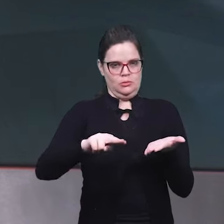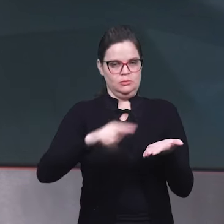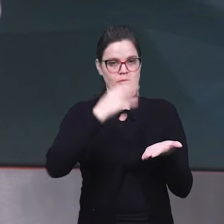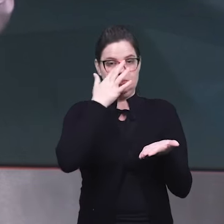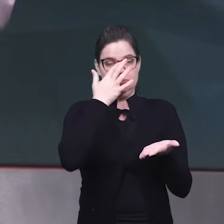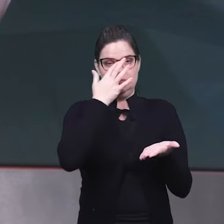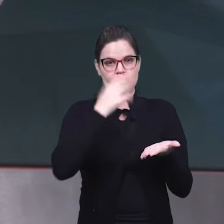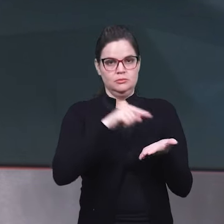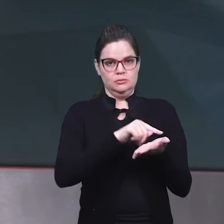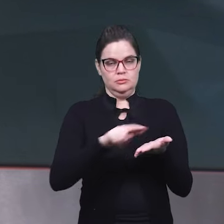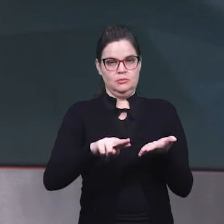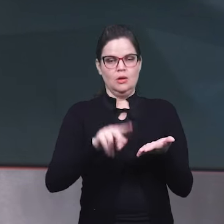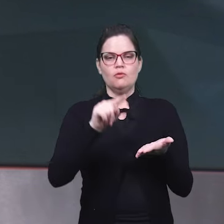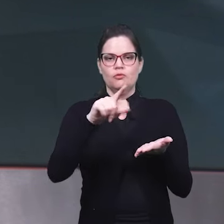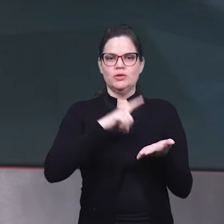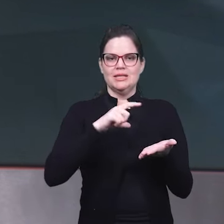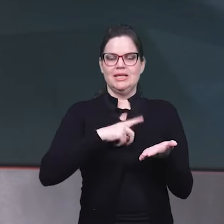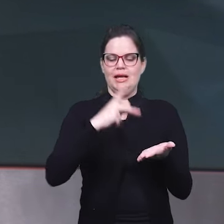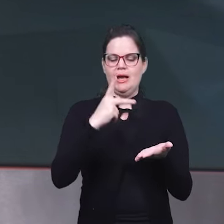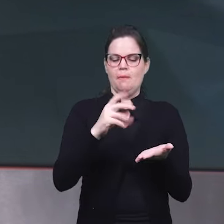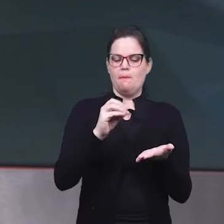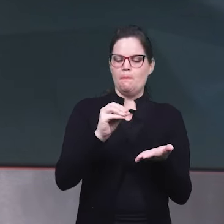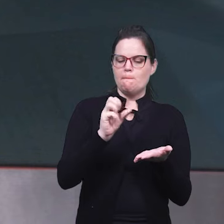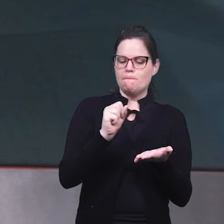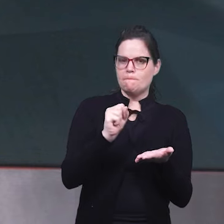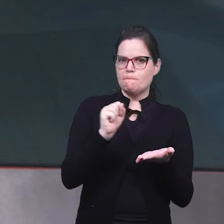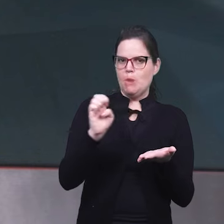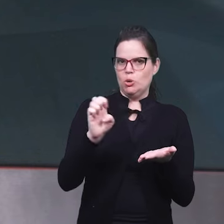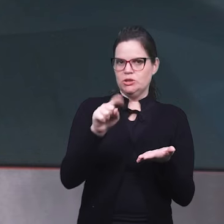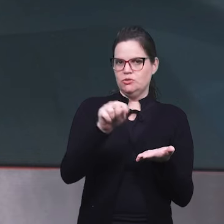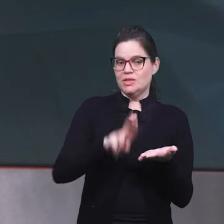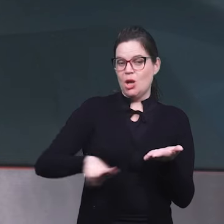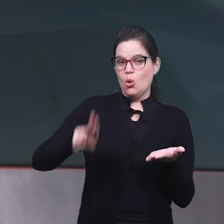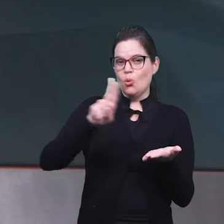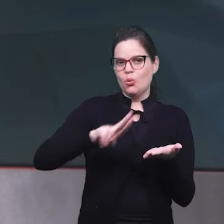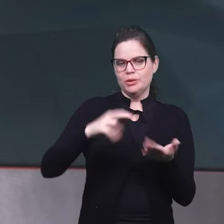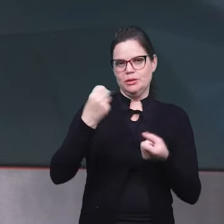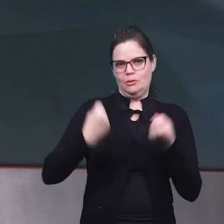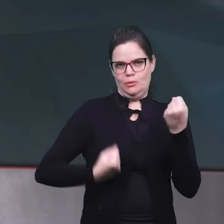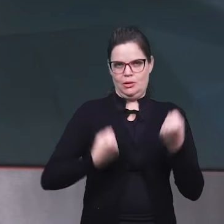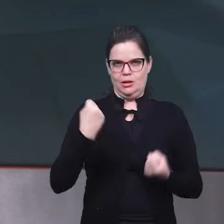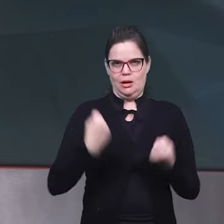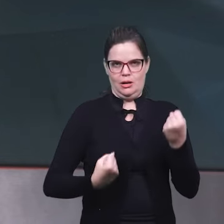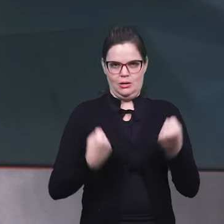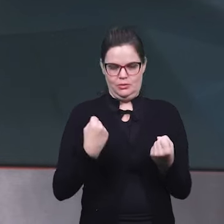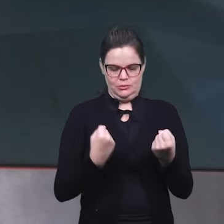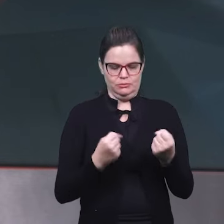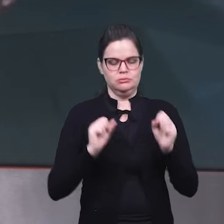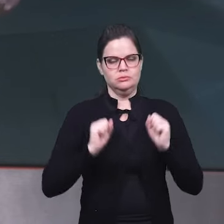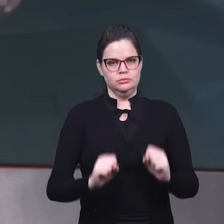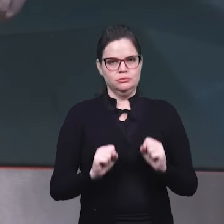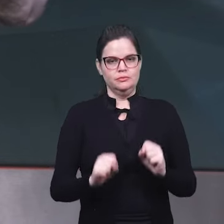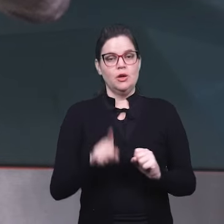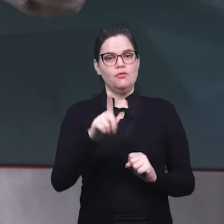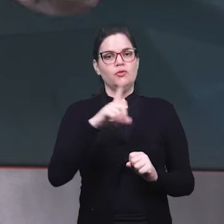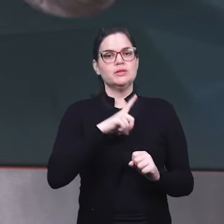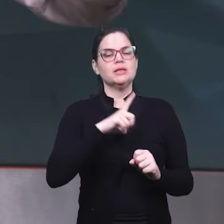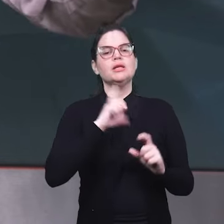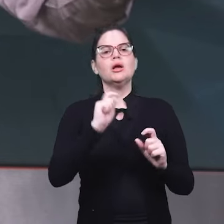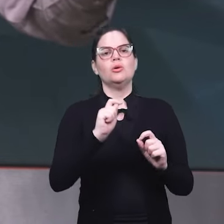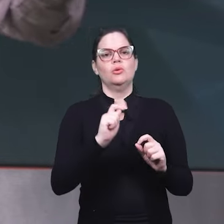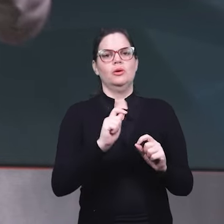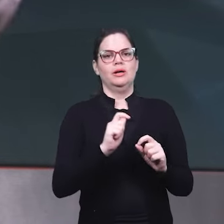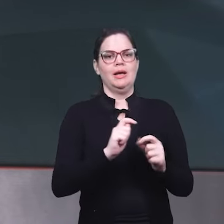você tem a posse desse carro, você tem essa obrigação